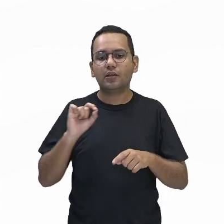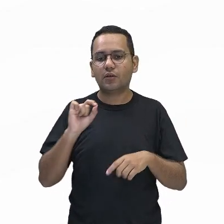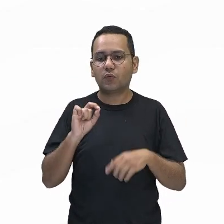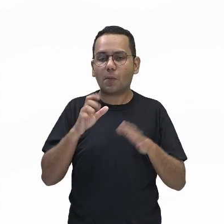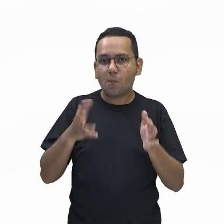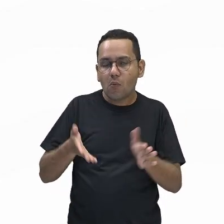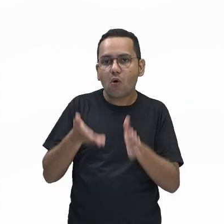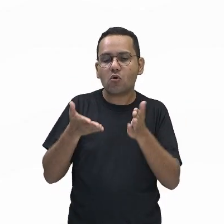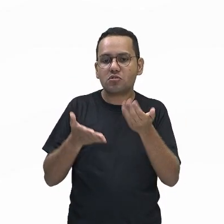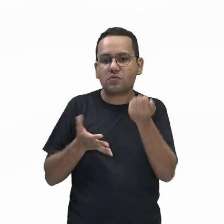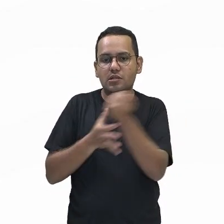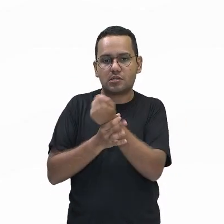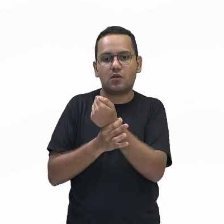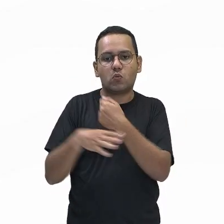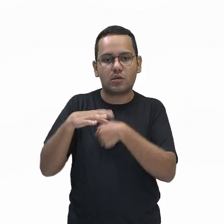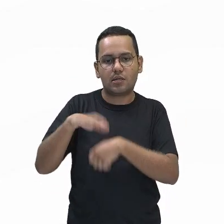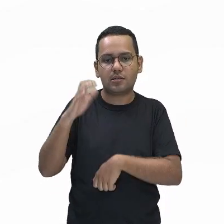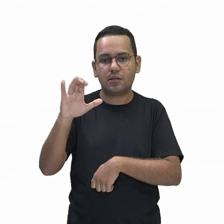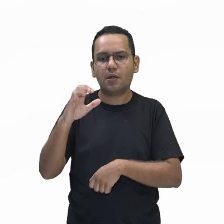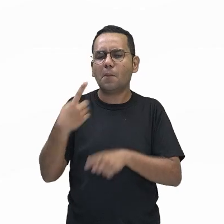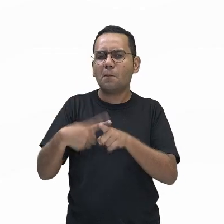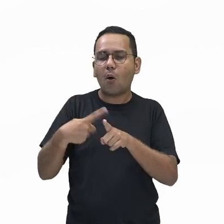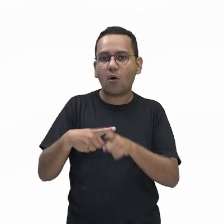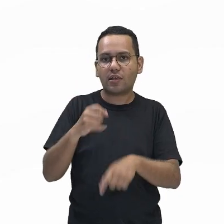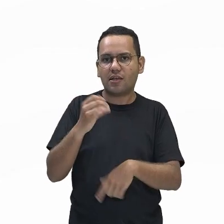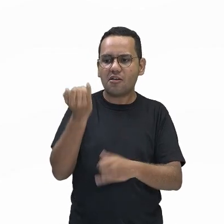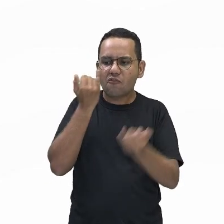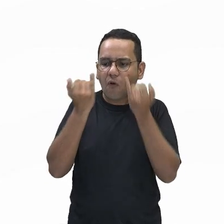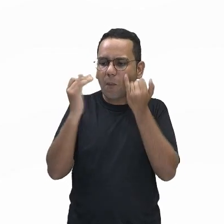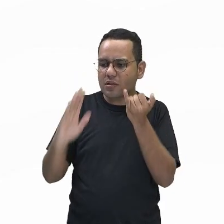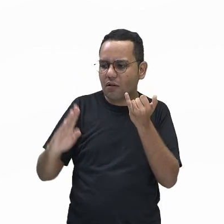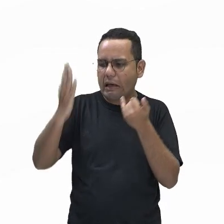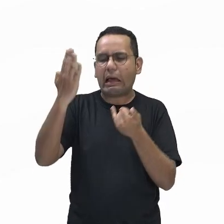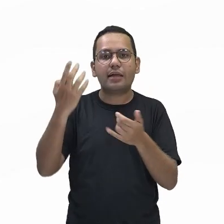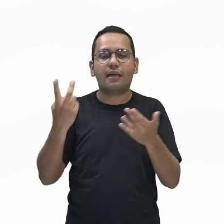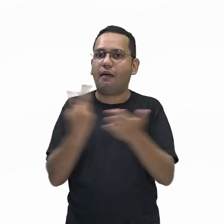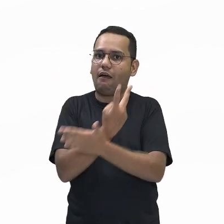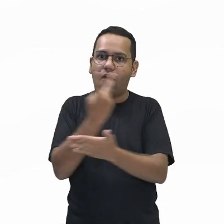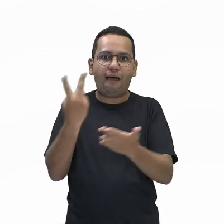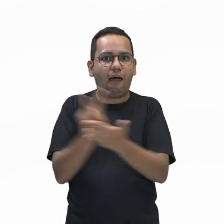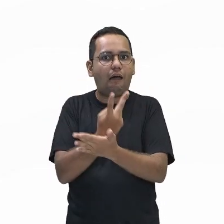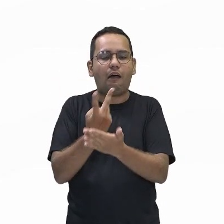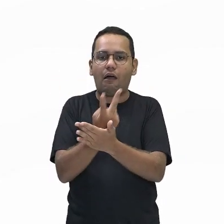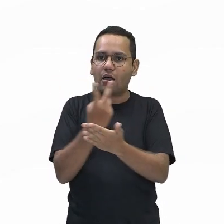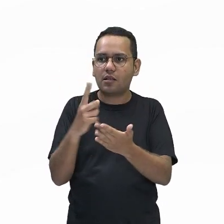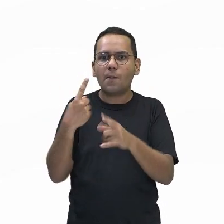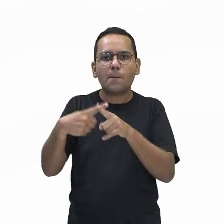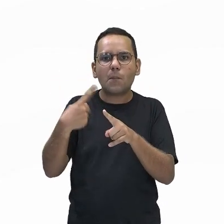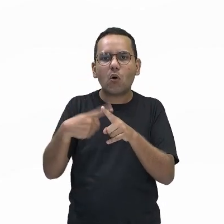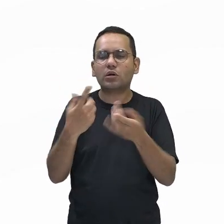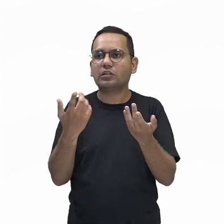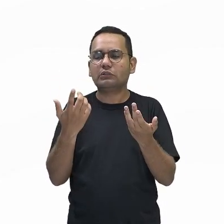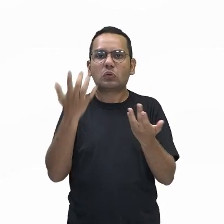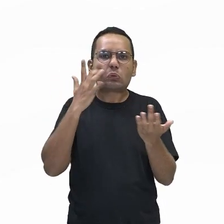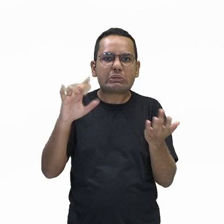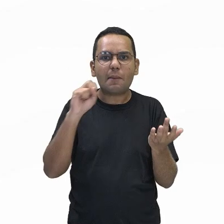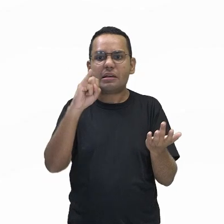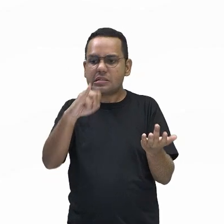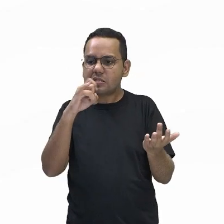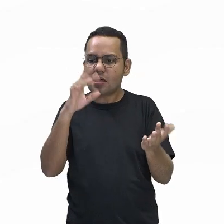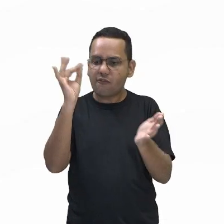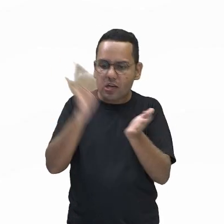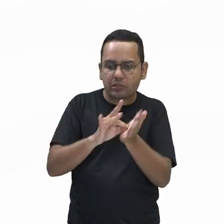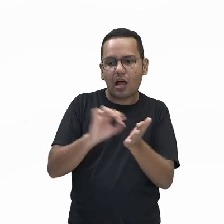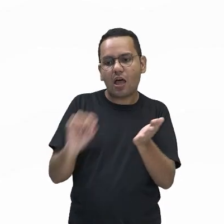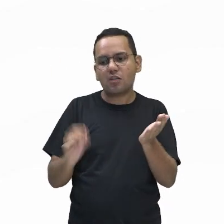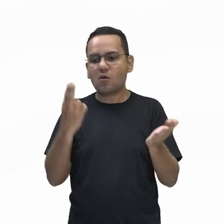ele deturpa a informação verdadeira e nós devemos confiar na ciência, porque foram